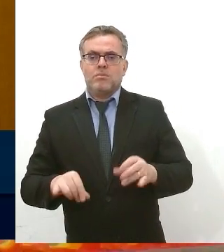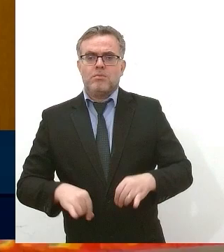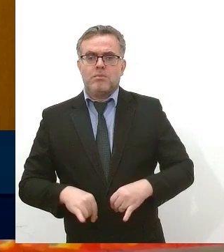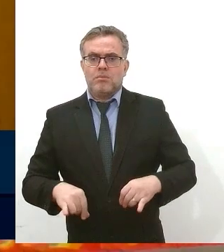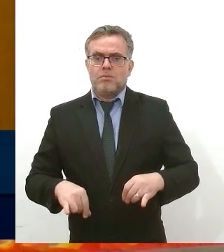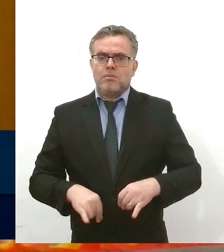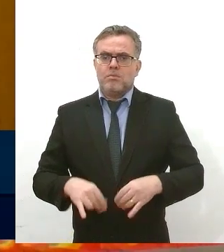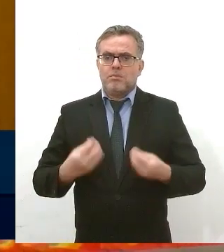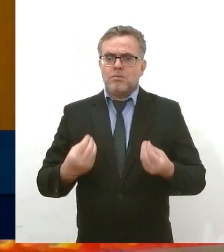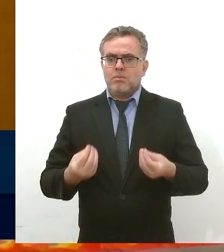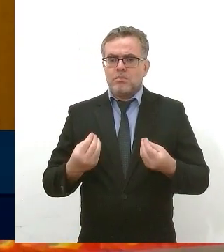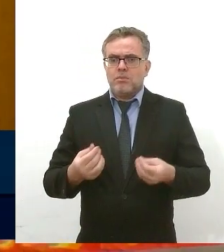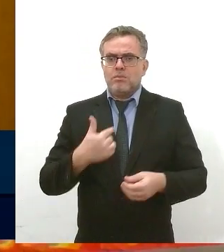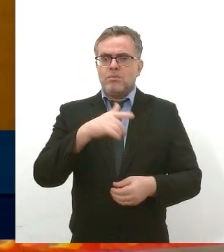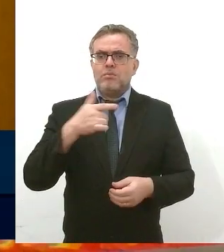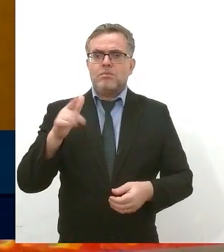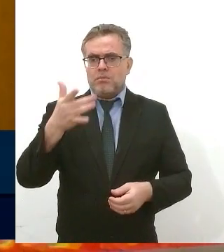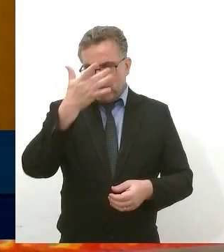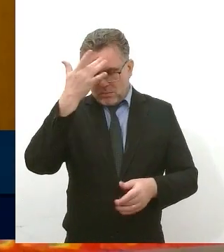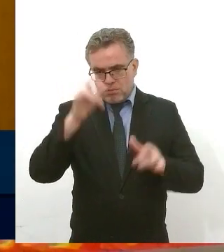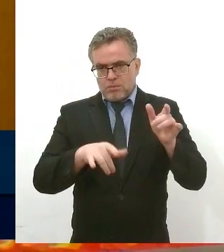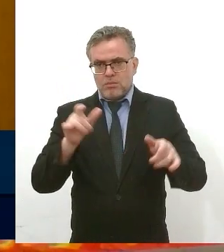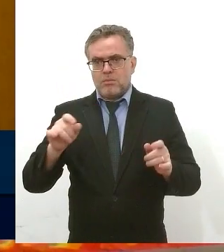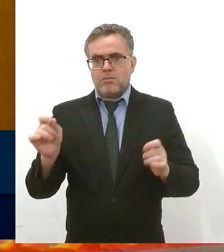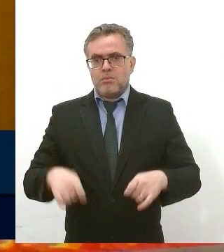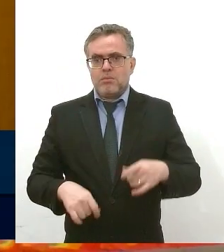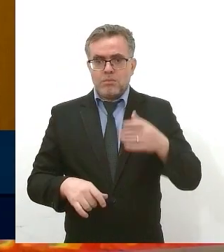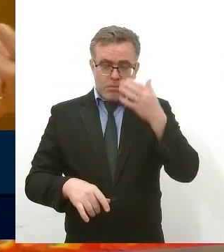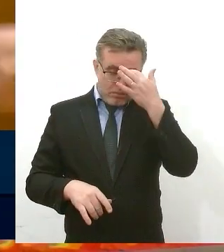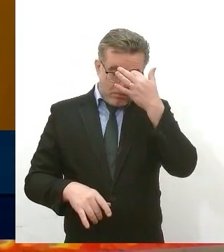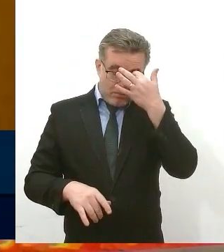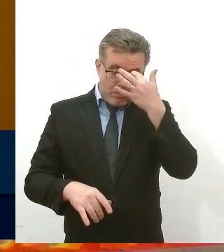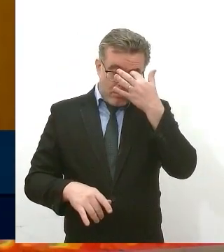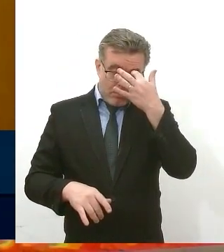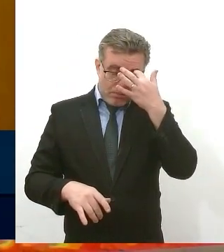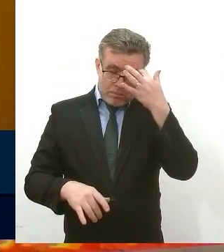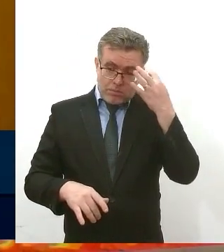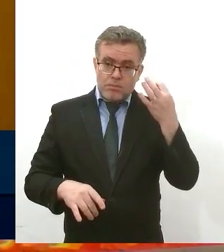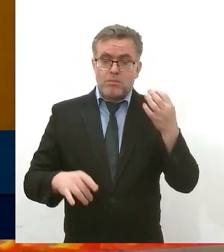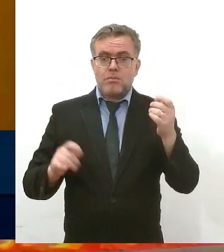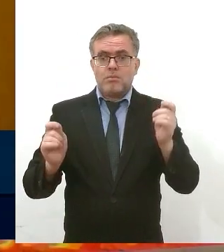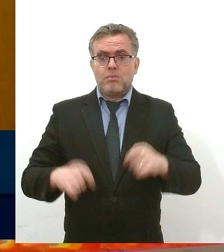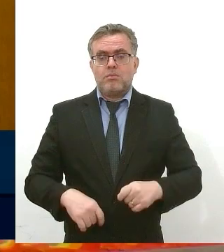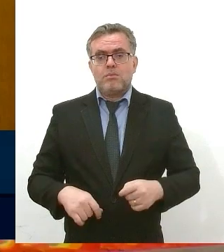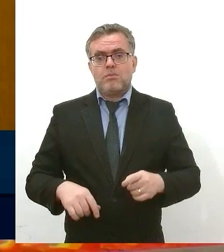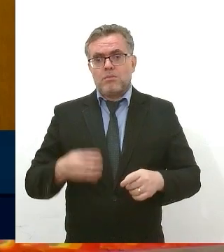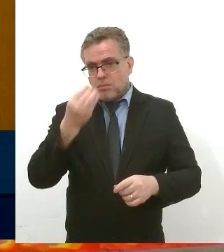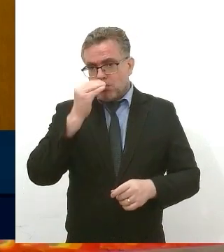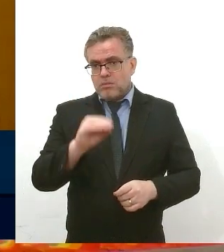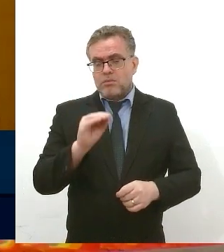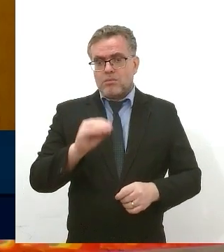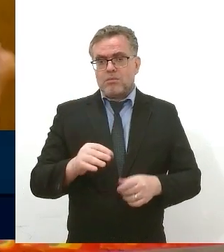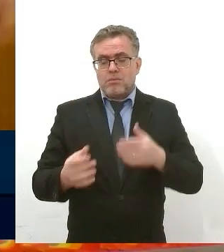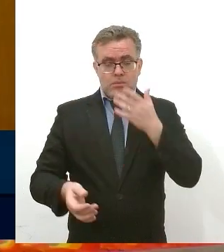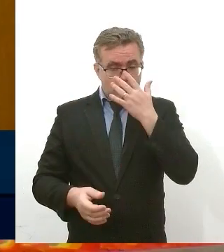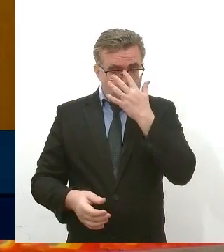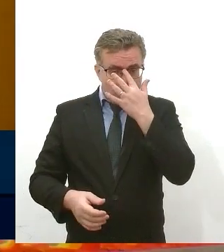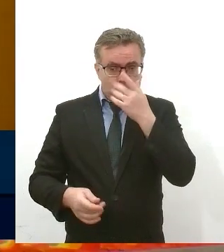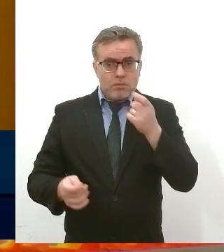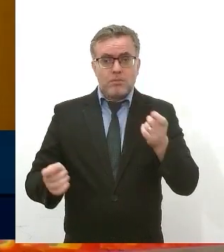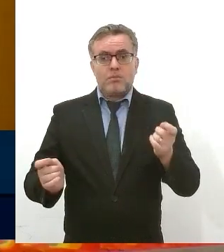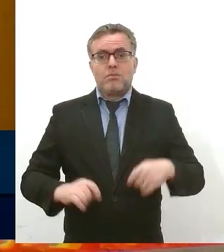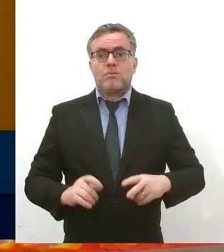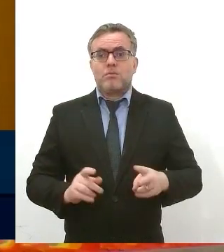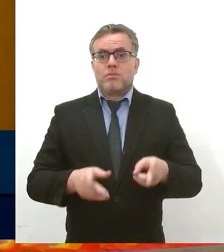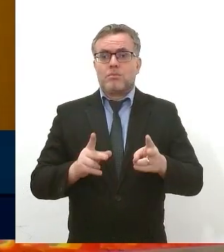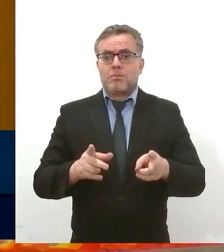pessoas, deputada Áurea, sem um apoio, sem ninguém. Ao contrário, muitas das vezes, pessoas,